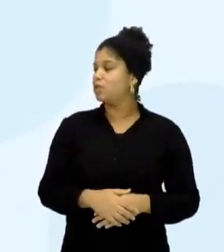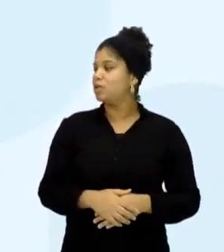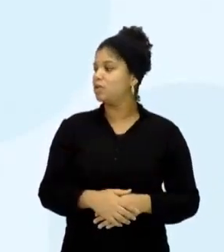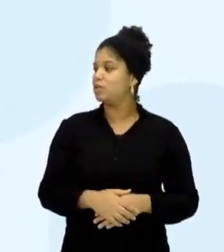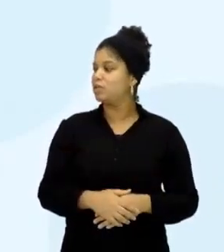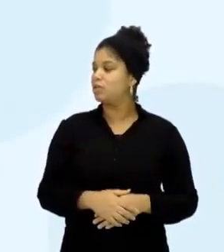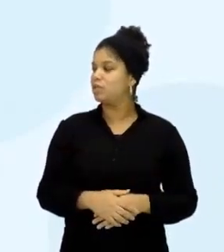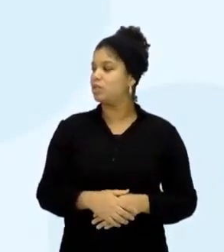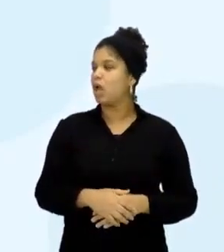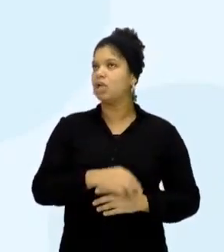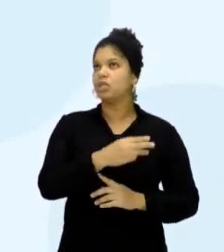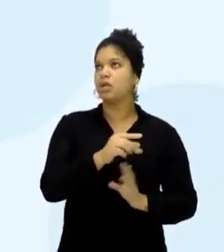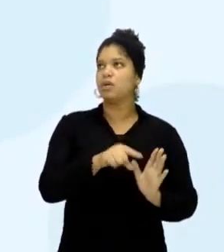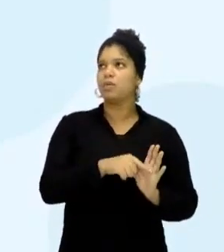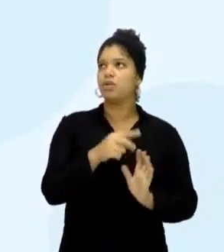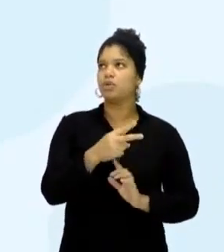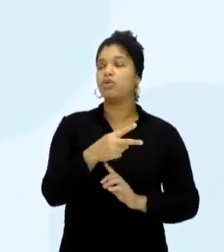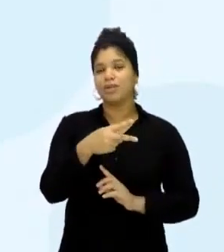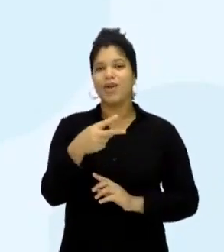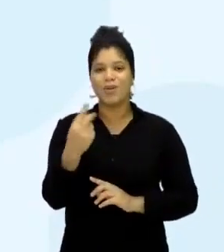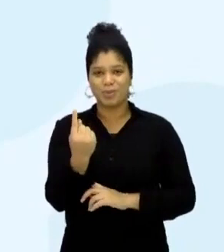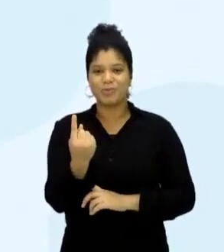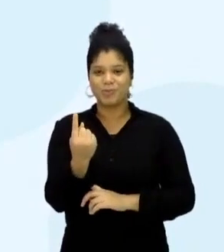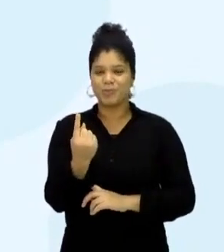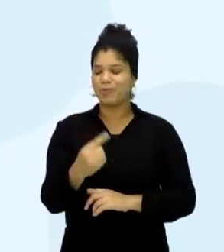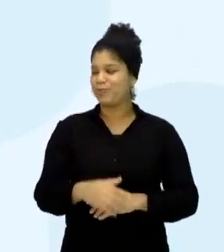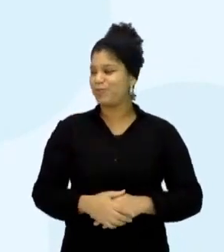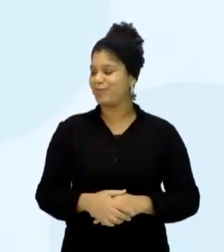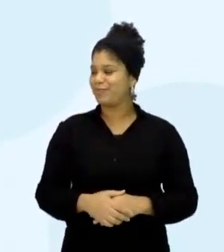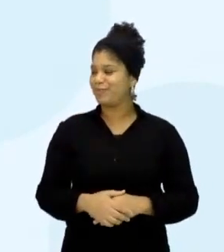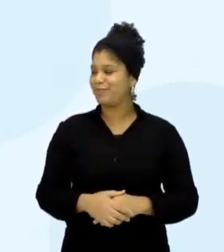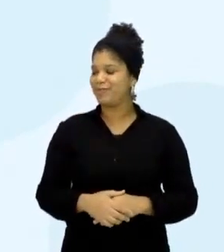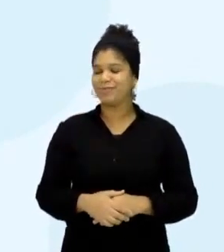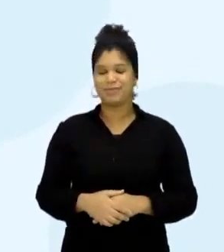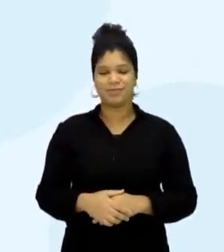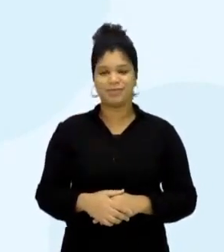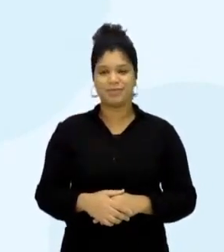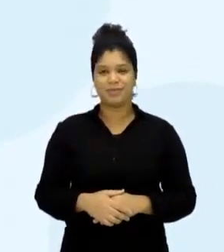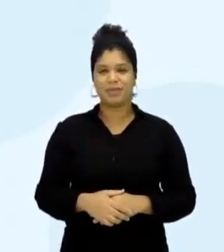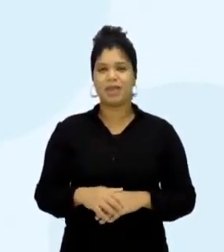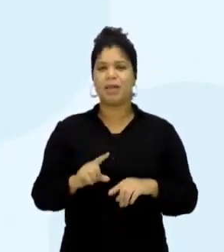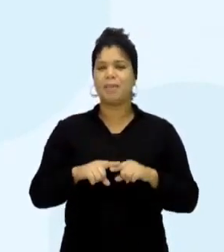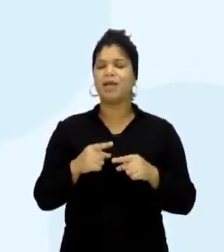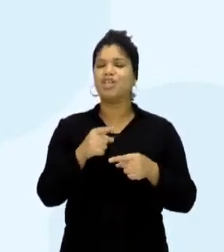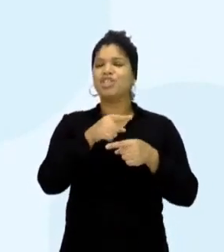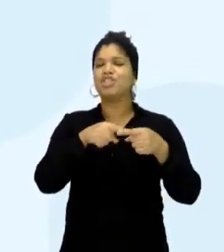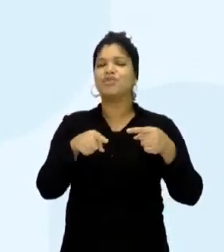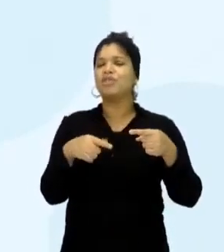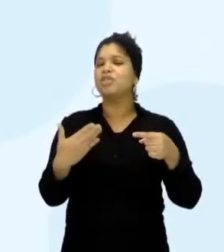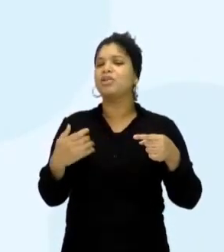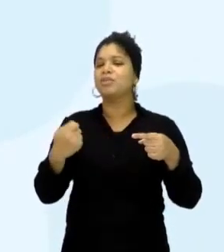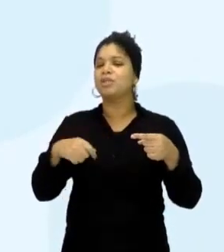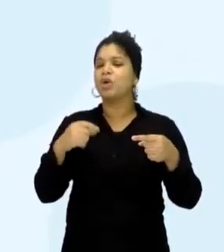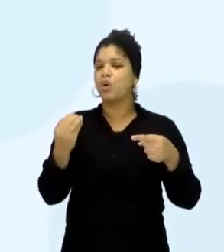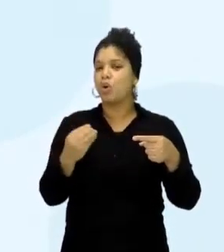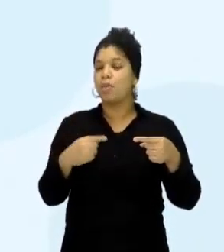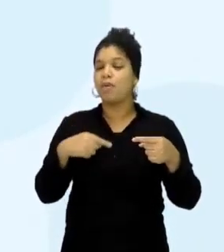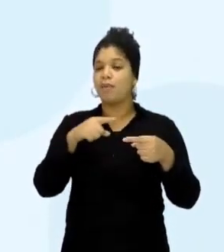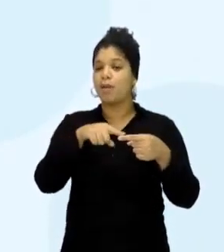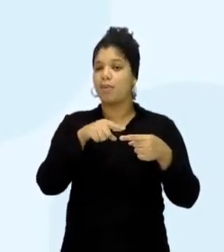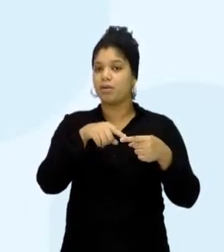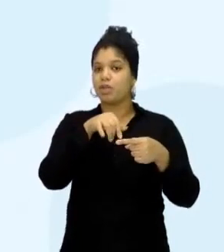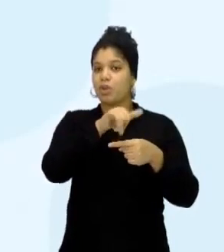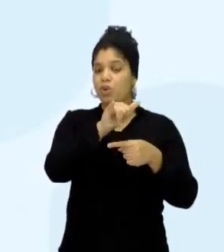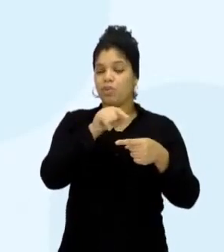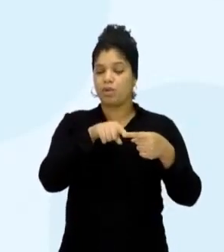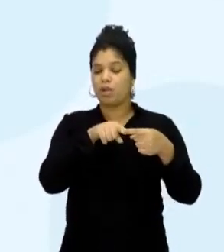menos 2 vai dar 1. Ah, então aqui a variação é 1. Tá, e como que faz a divisão mesmo na taxa? A primeira é do y, depois do x.